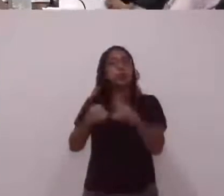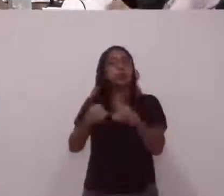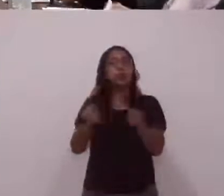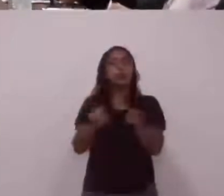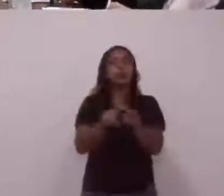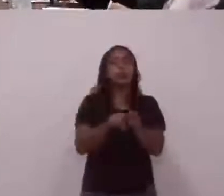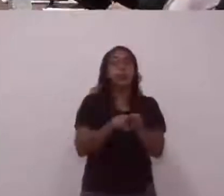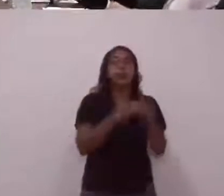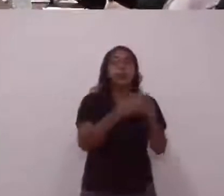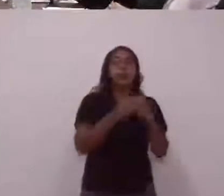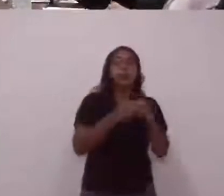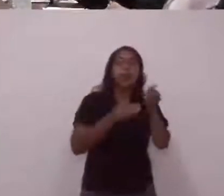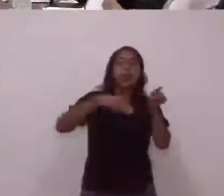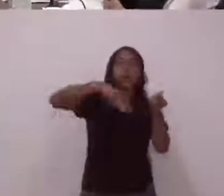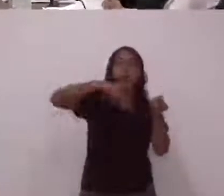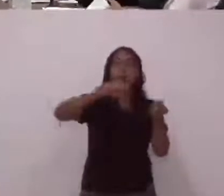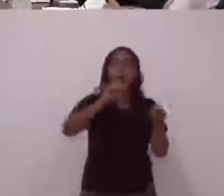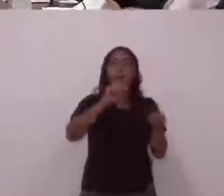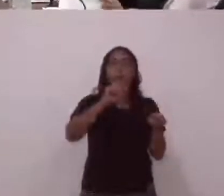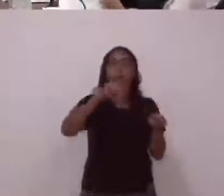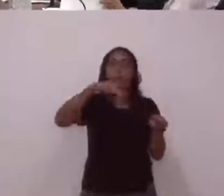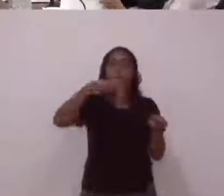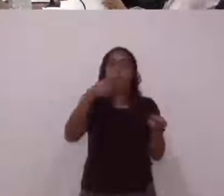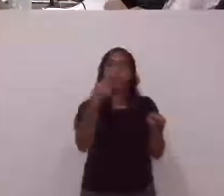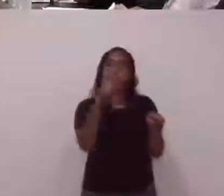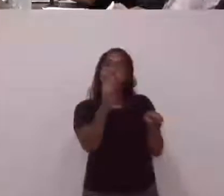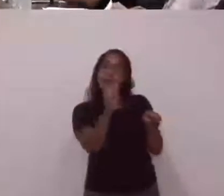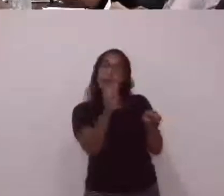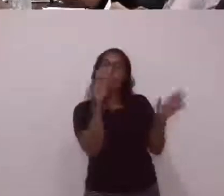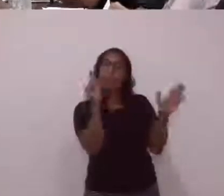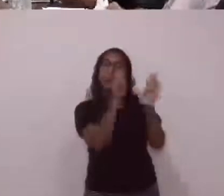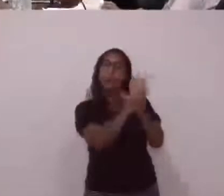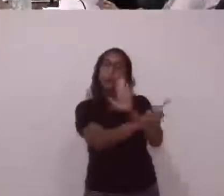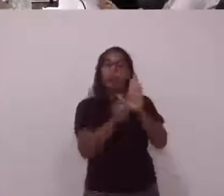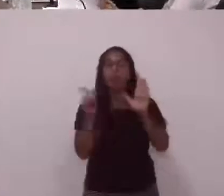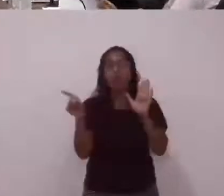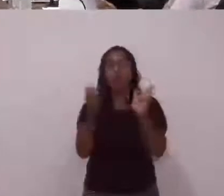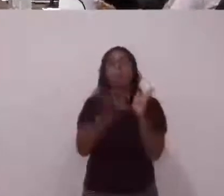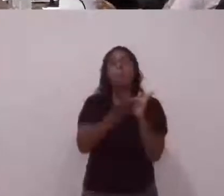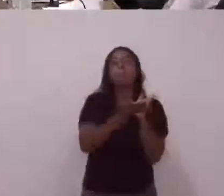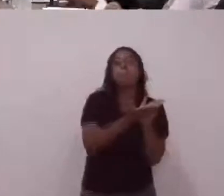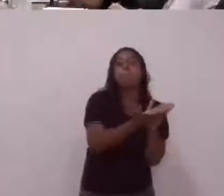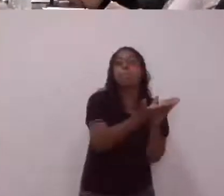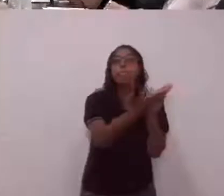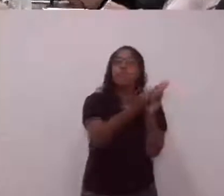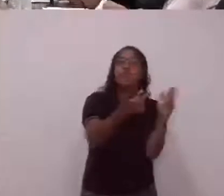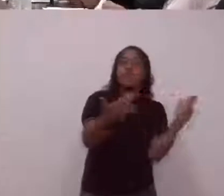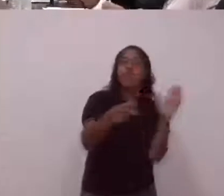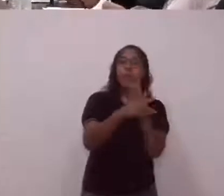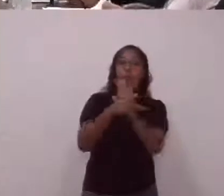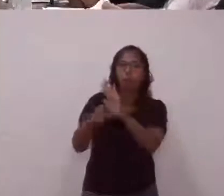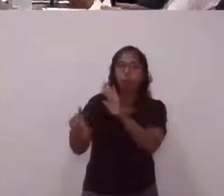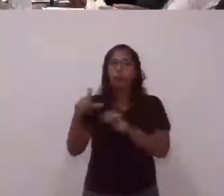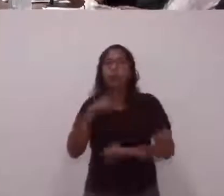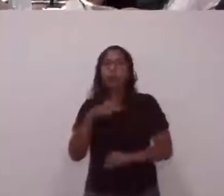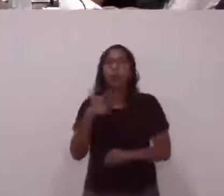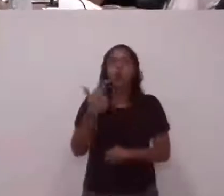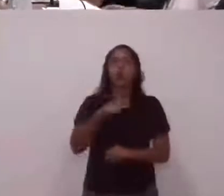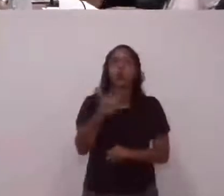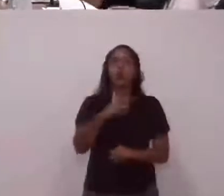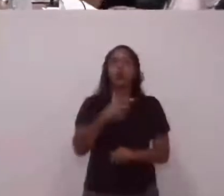do Brasil para que informe existe embarcações em nome dos demandados, via sistema de gerenciamento de embarcações.